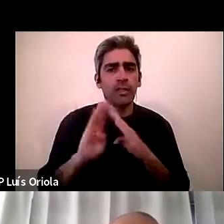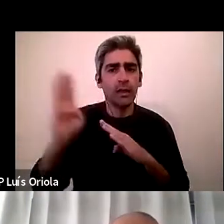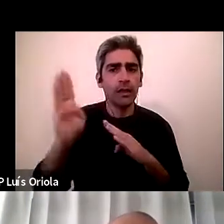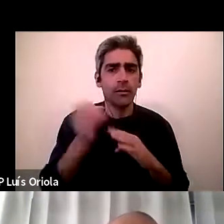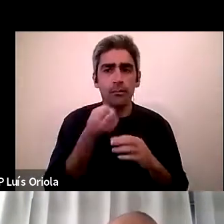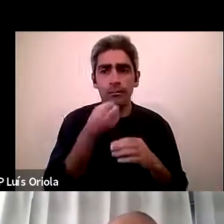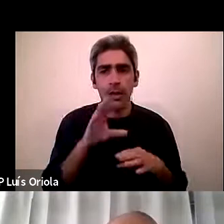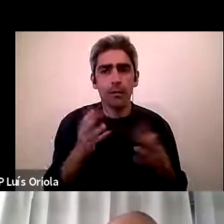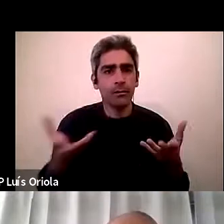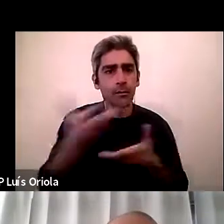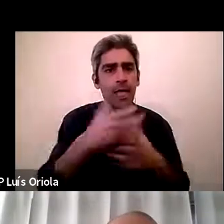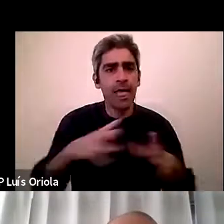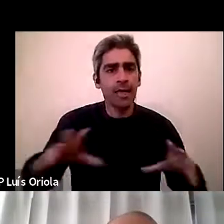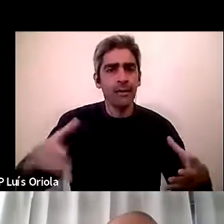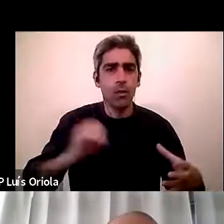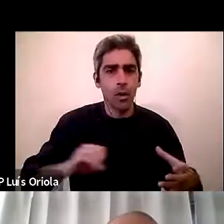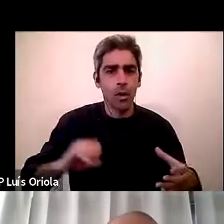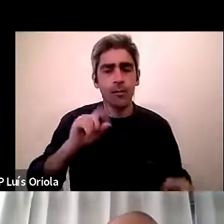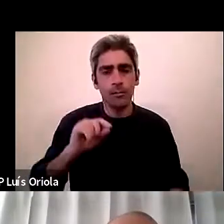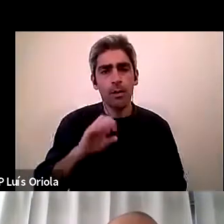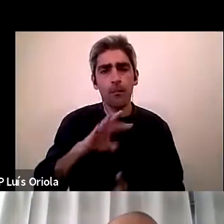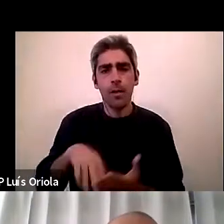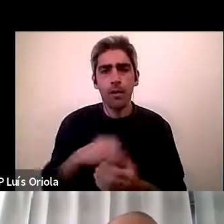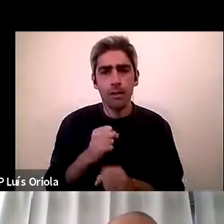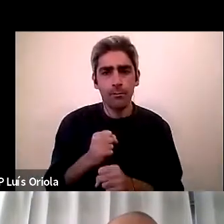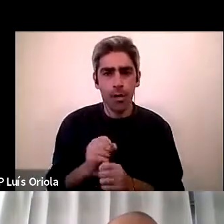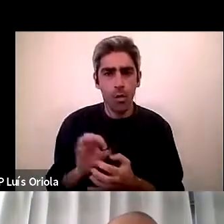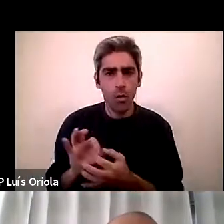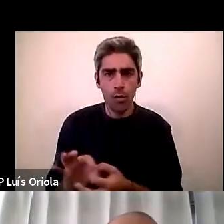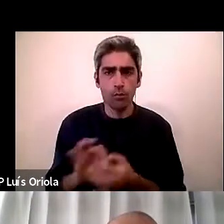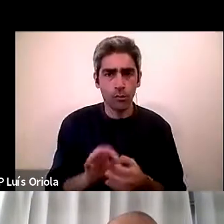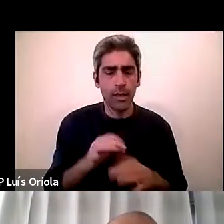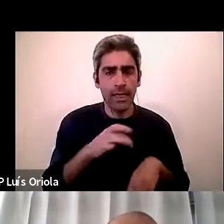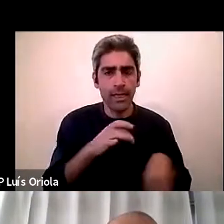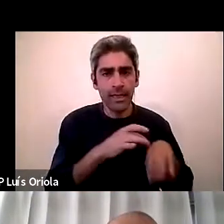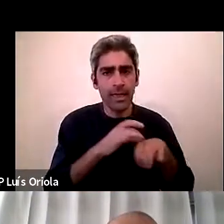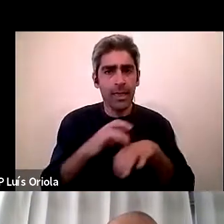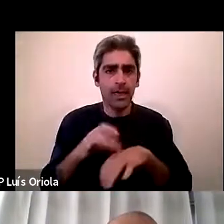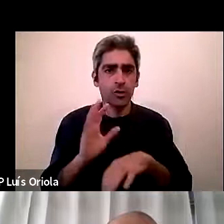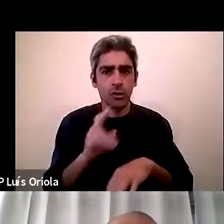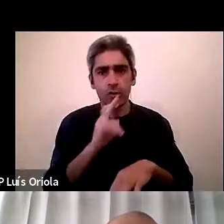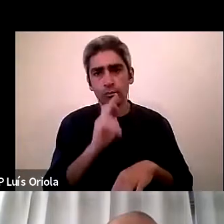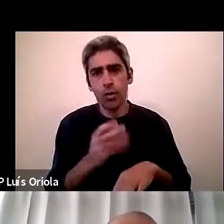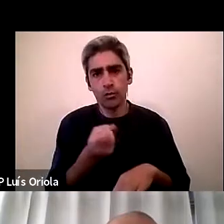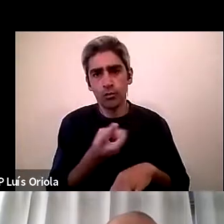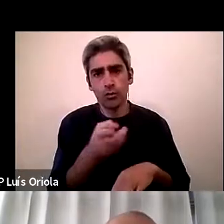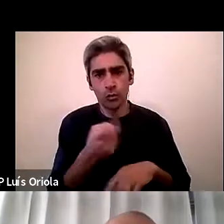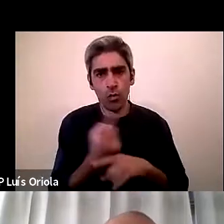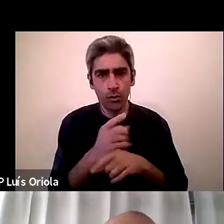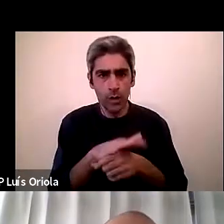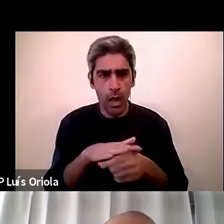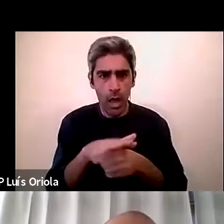perdiam a cultura de equipa. Aliás, e o plano de trabalho colaborativo, em muitos dos seus guias, já responde a muitas destas